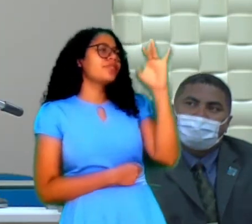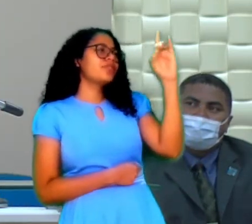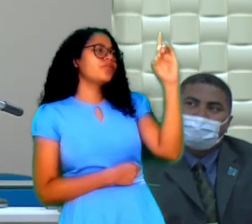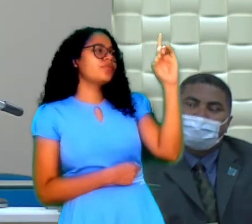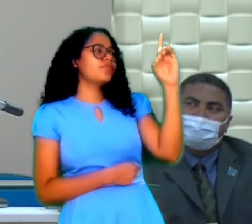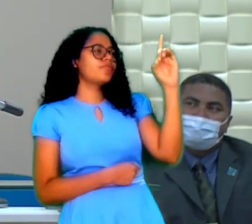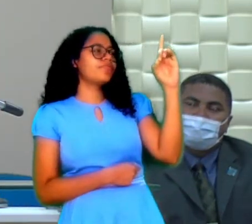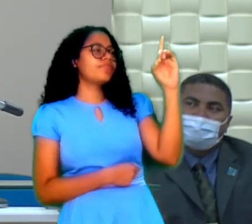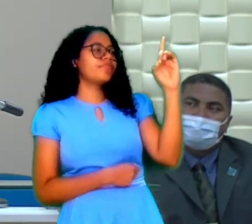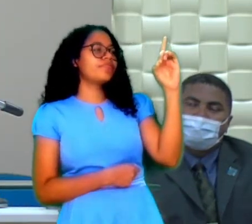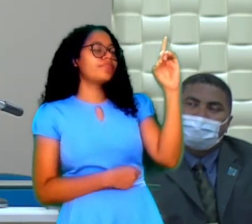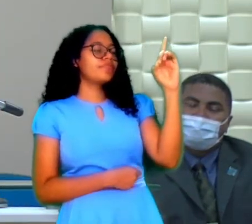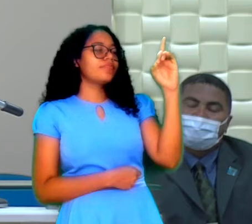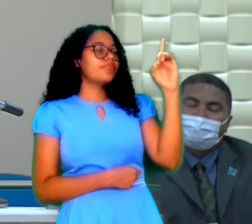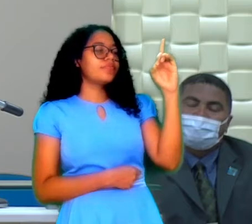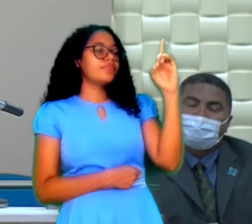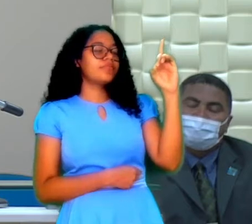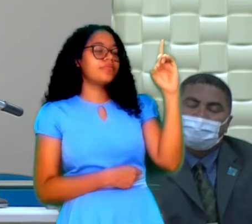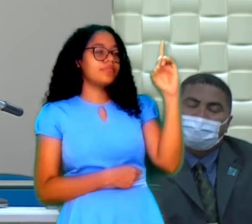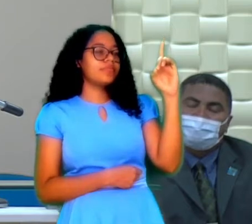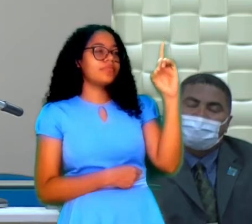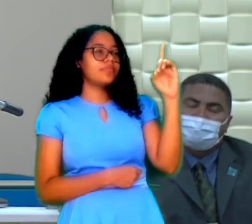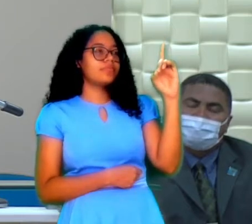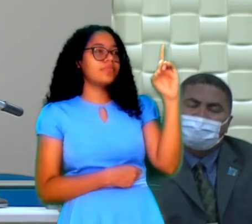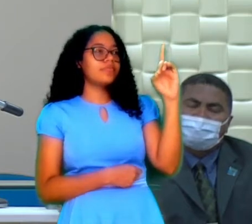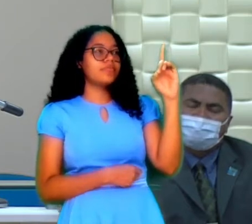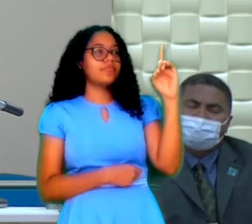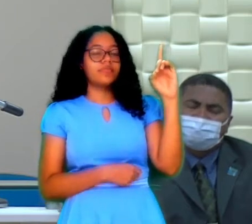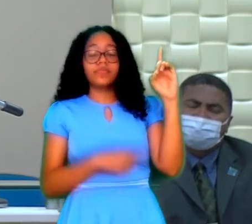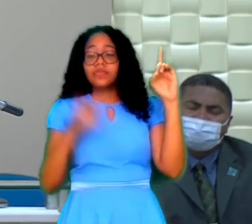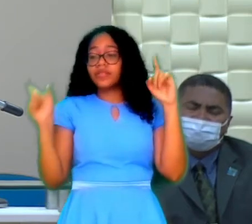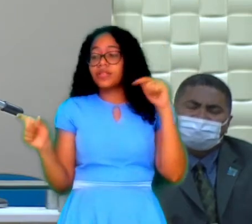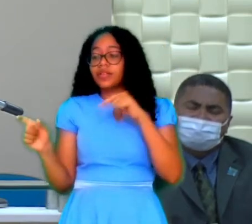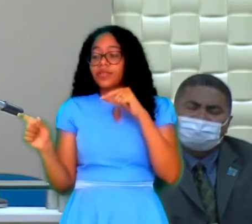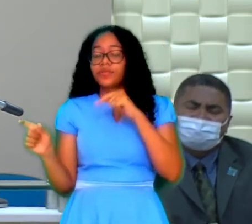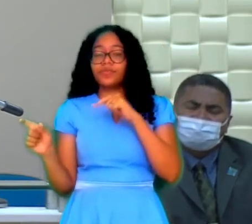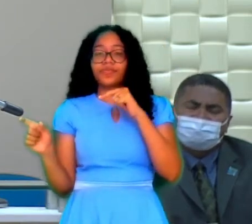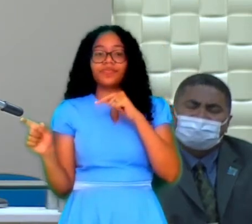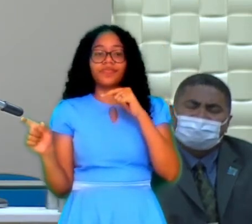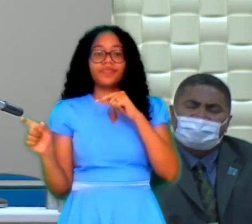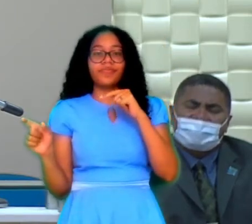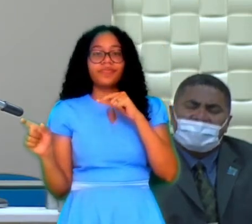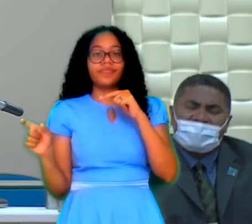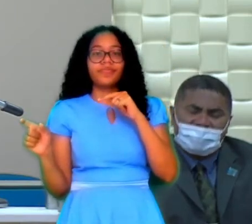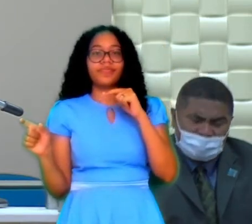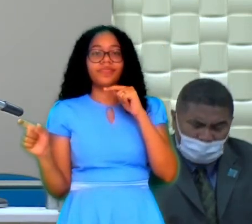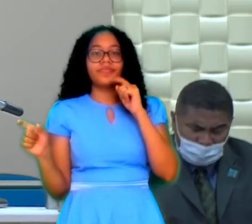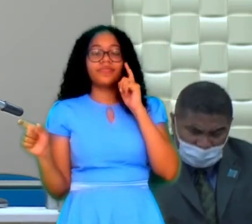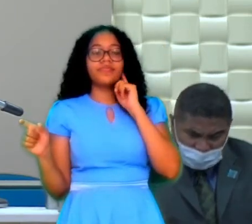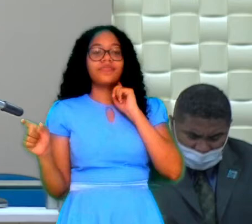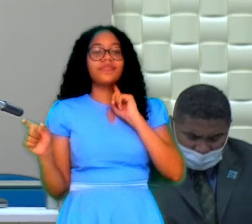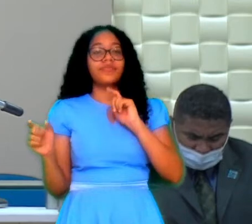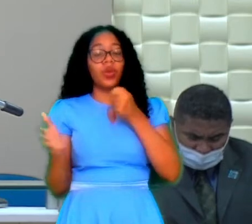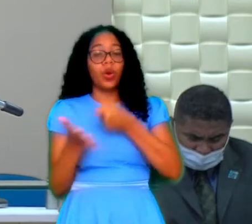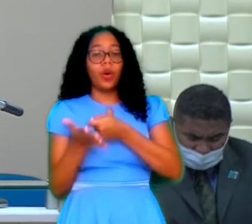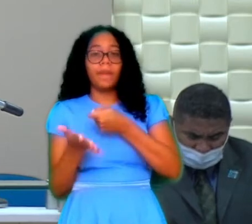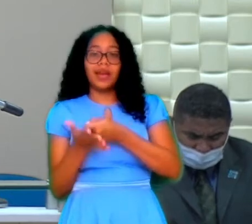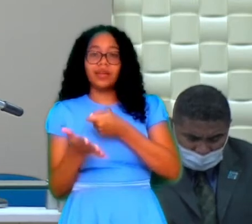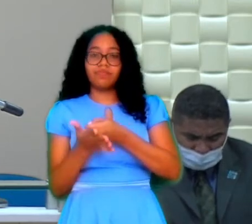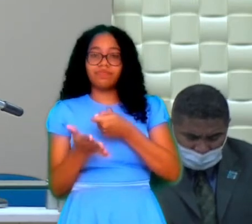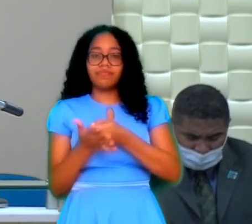Sou hebreu e temo ao Senhor, o Deus do céu, que fez o mar e a terra.